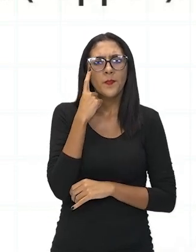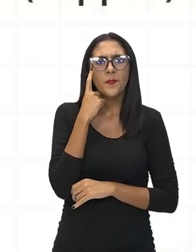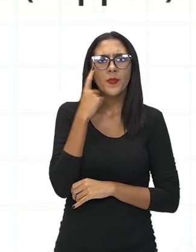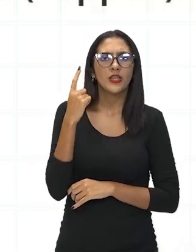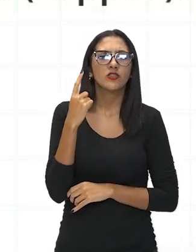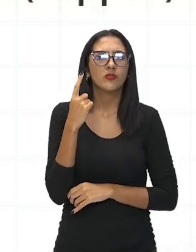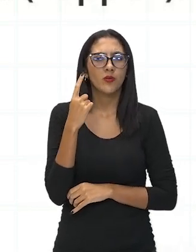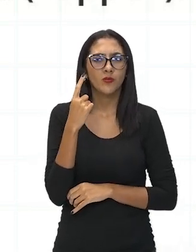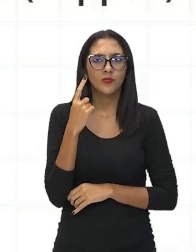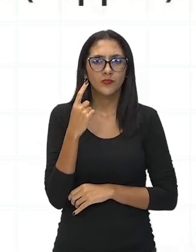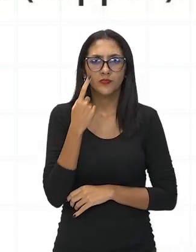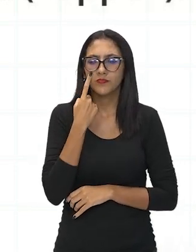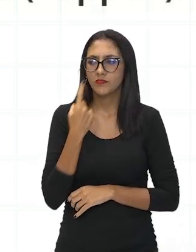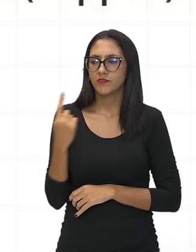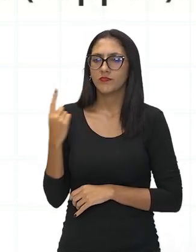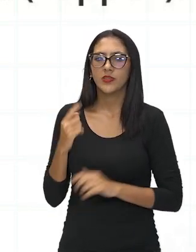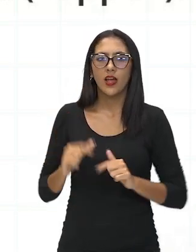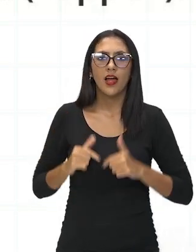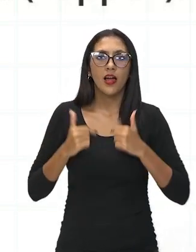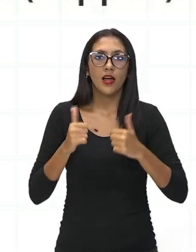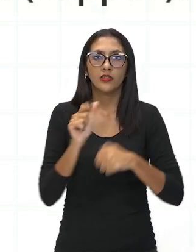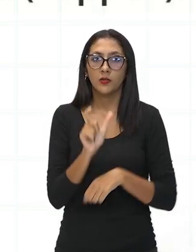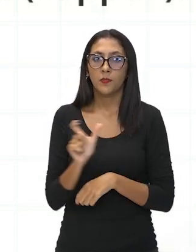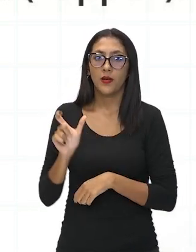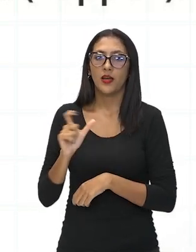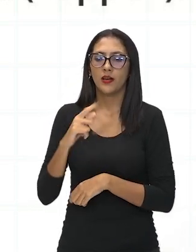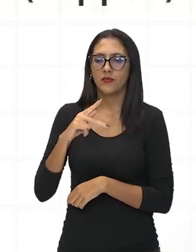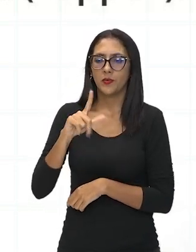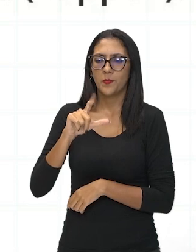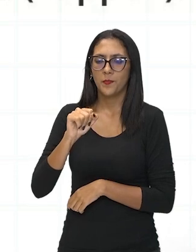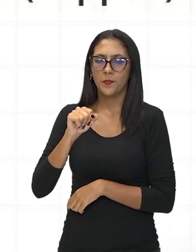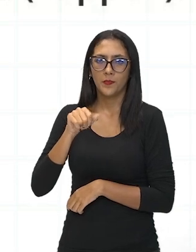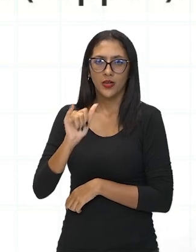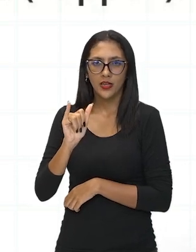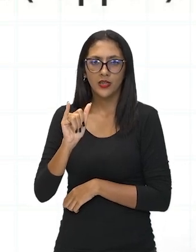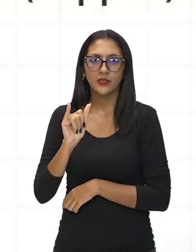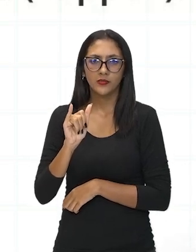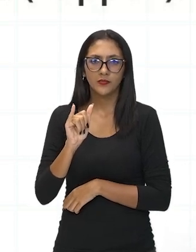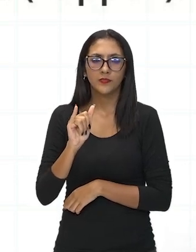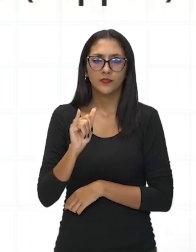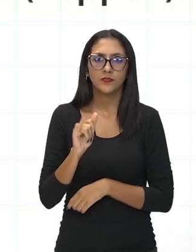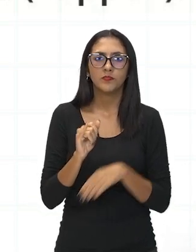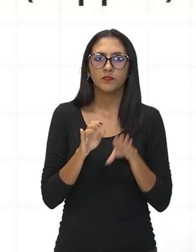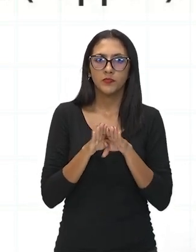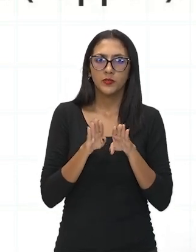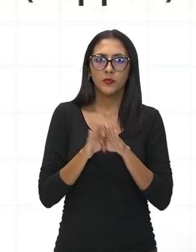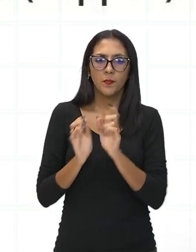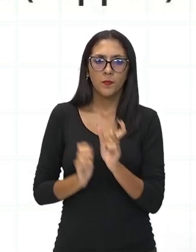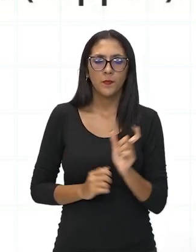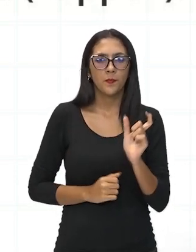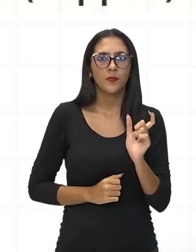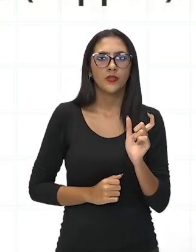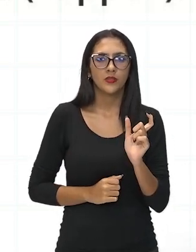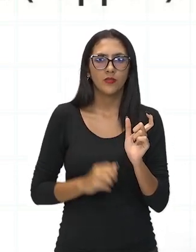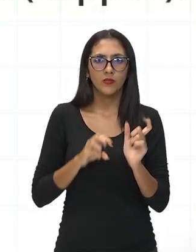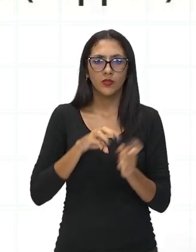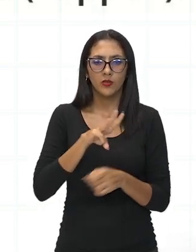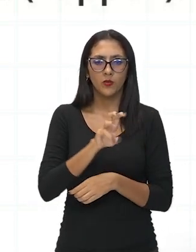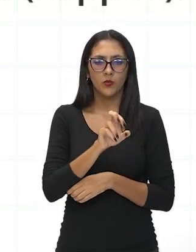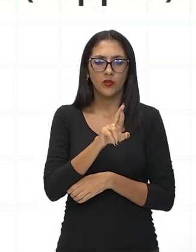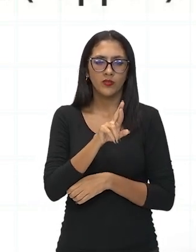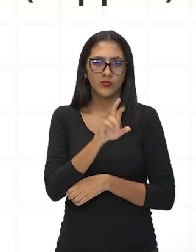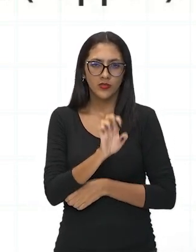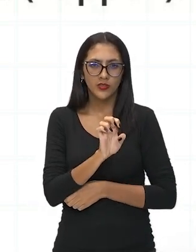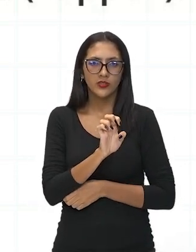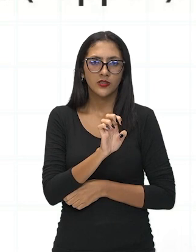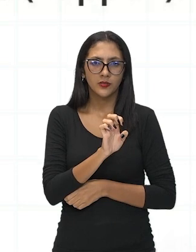verbo que sempre é de ação, tá, gente? Play. Aqui eu tenho plurais. Isso quer dizer que eu vou usar o were.